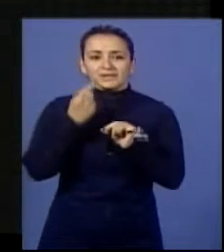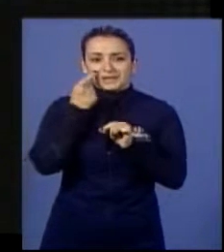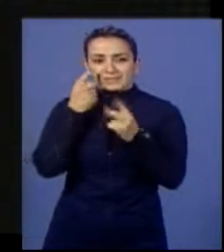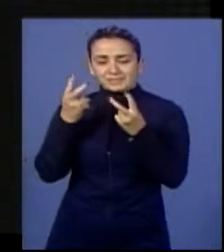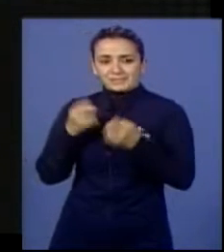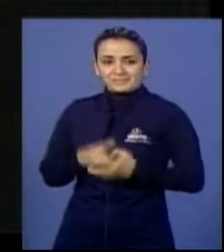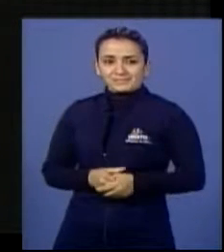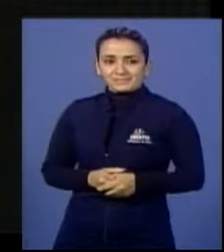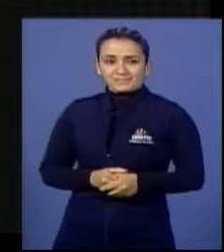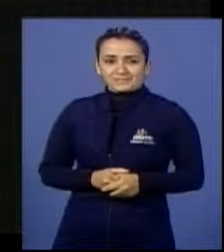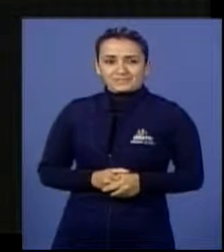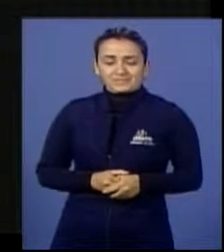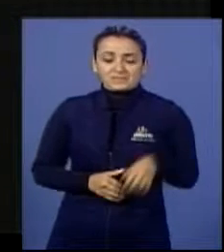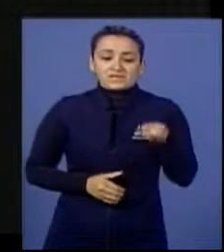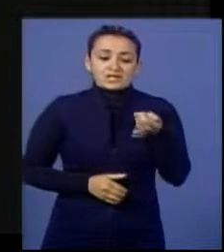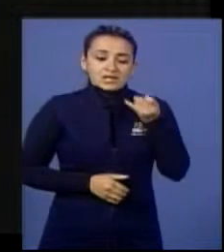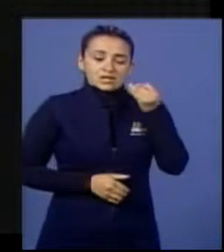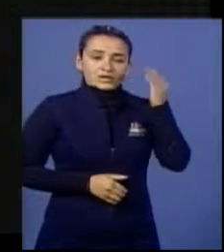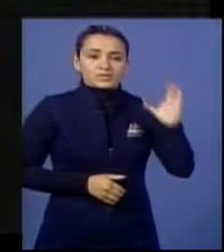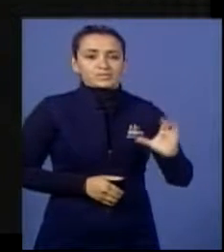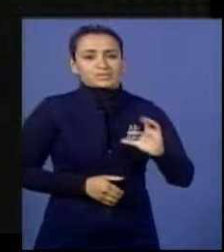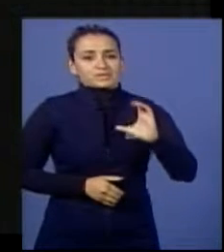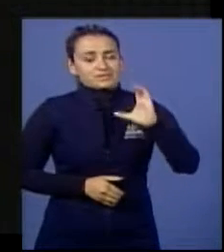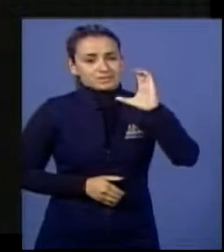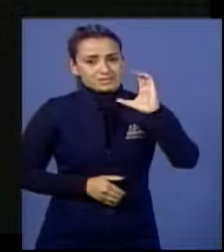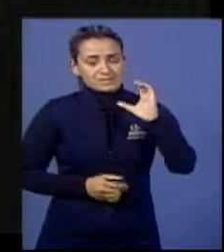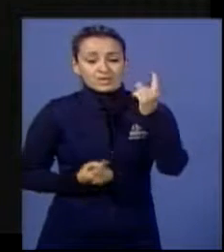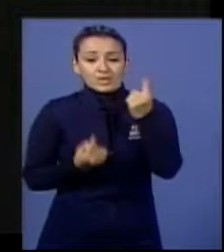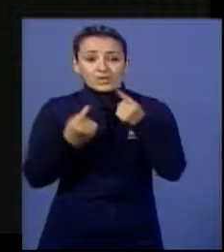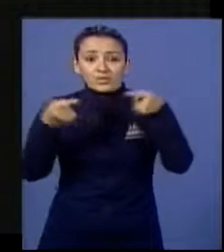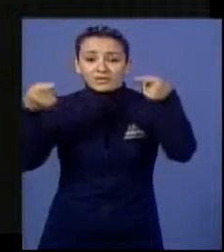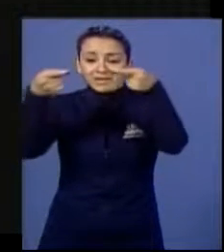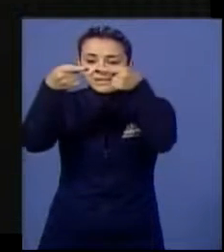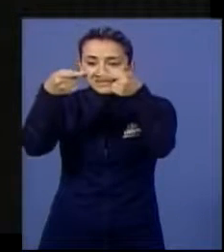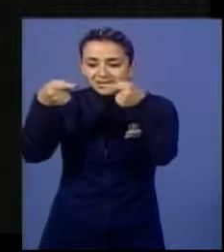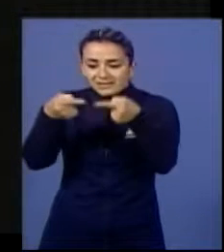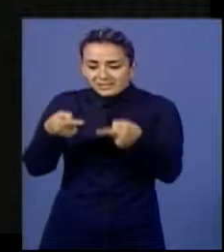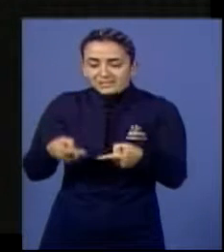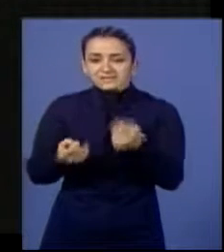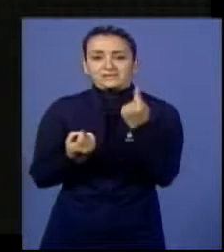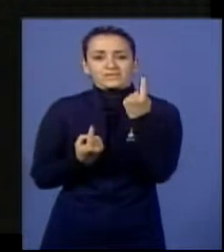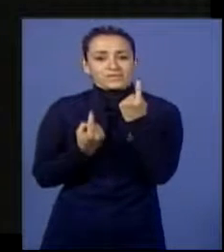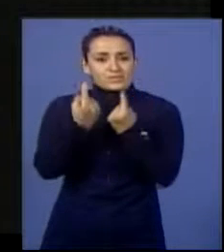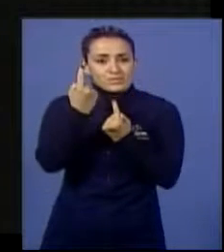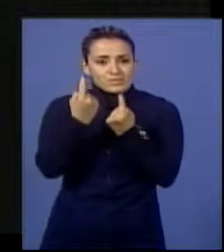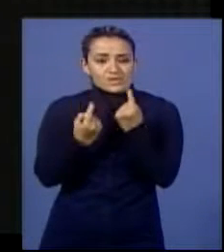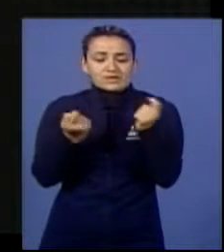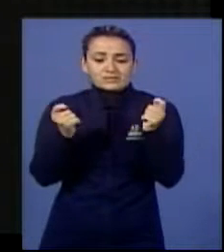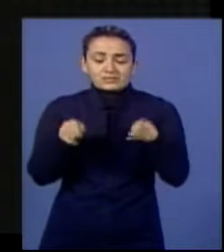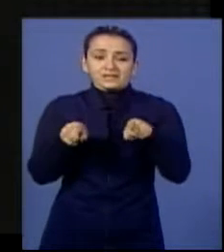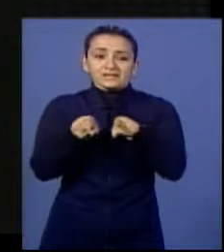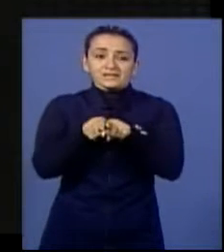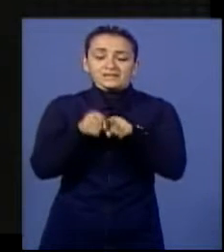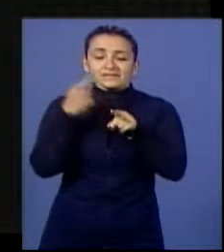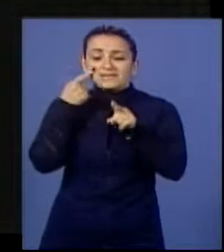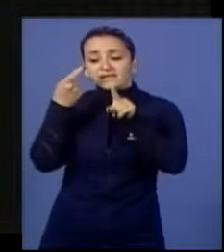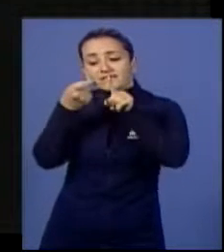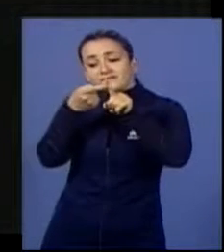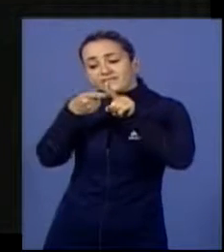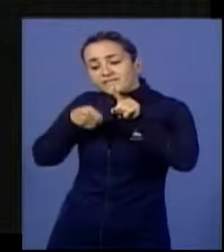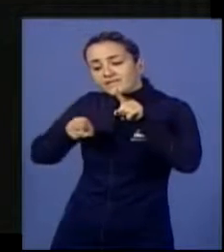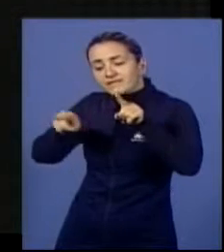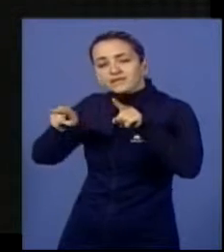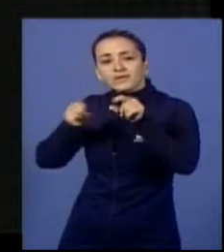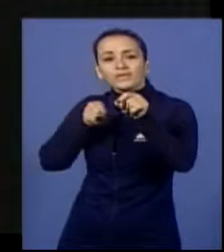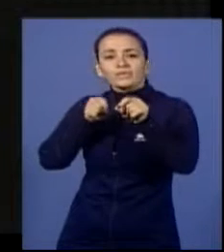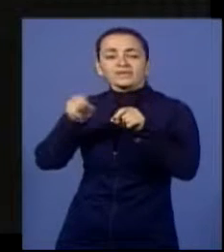ó. Quantos carbonos tem, o tipo de ligação existente entre os carbonos e a terminação da substância